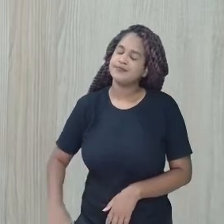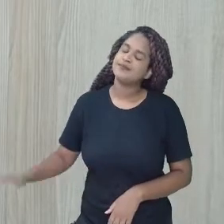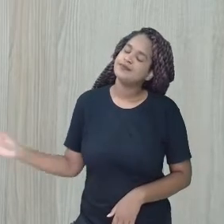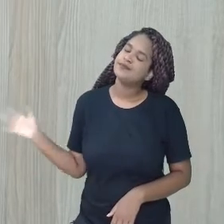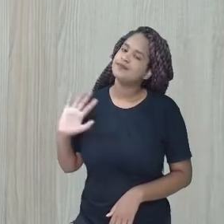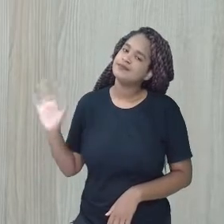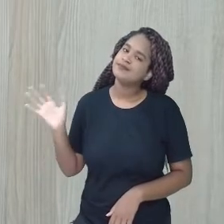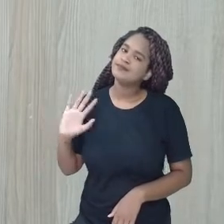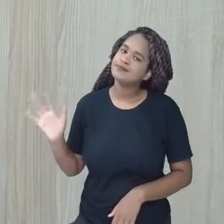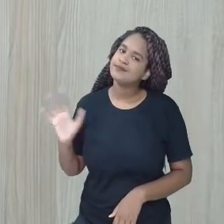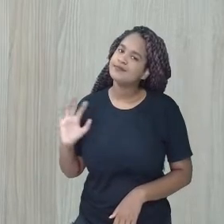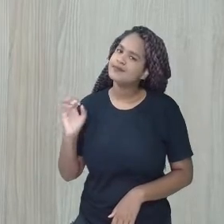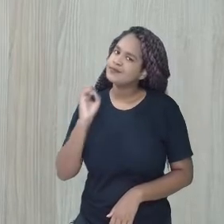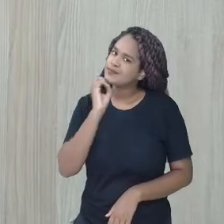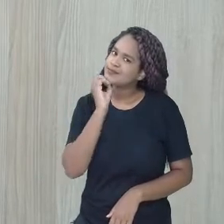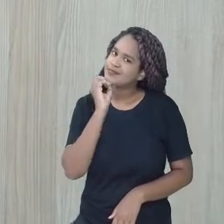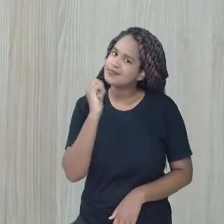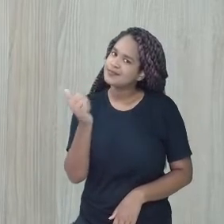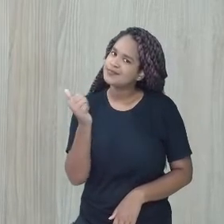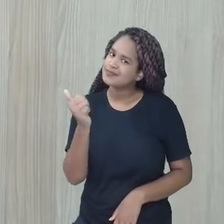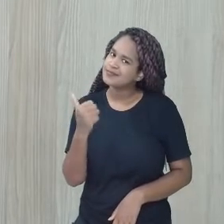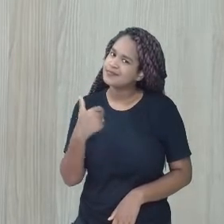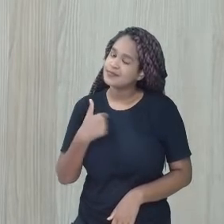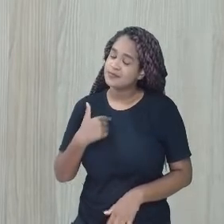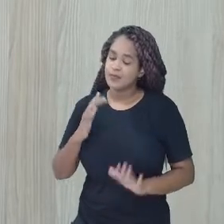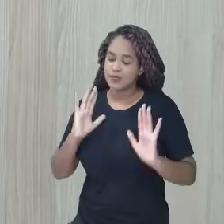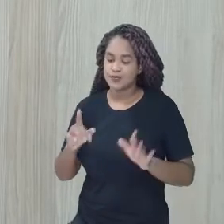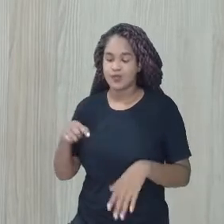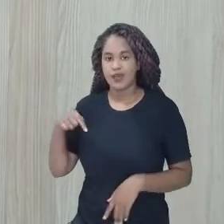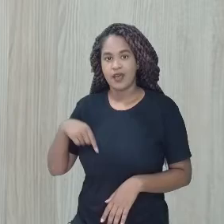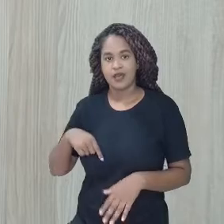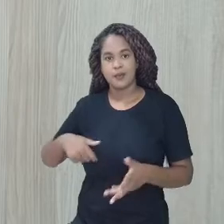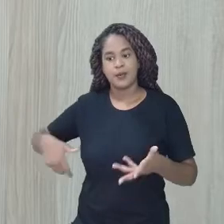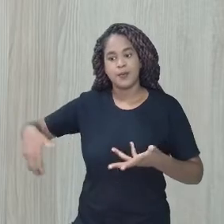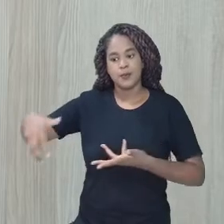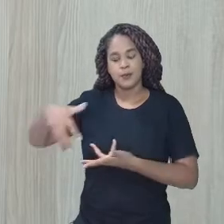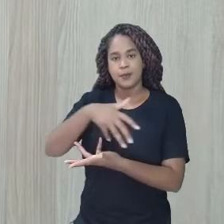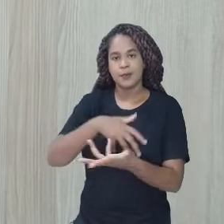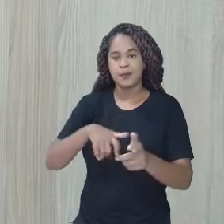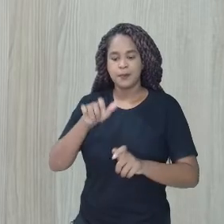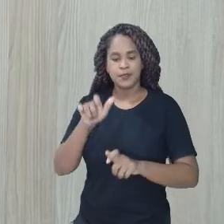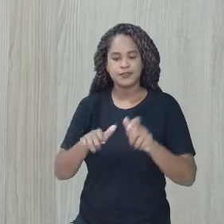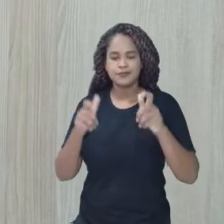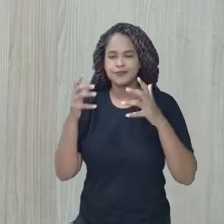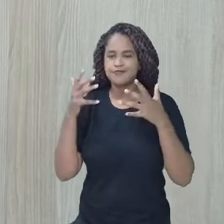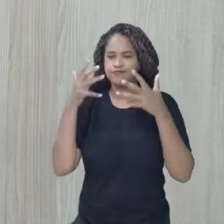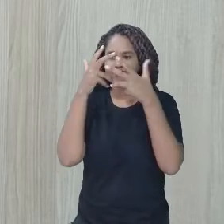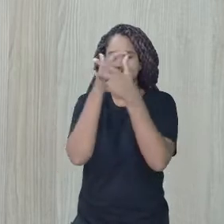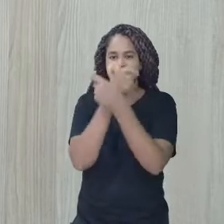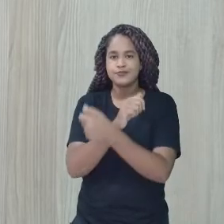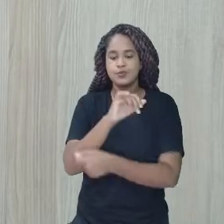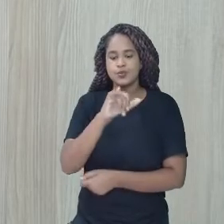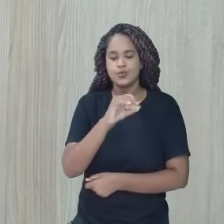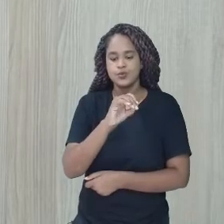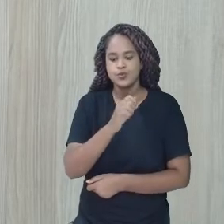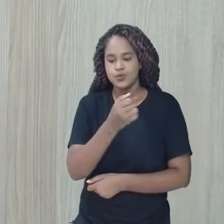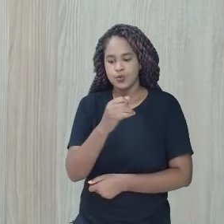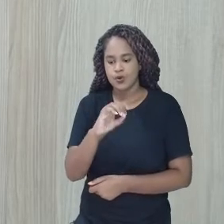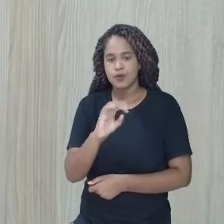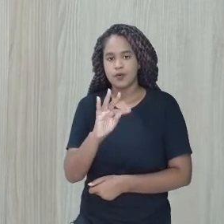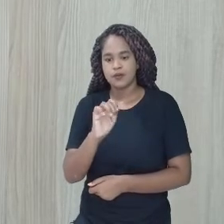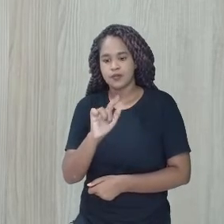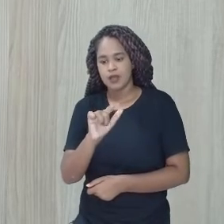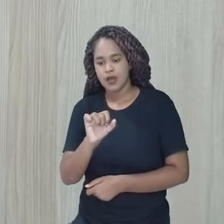Olá, lindezas, tudo bem? Estou aqui já interagindo com essas pessoas lindas, João, Thales,